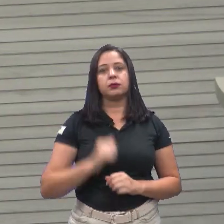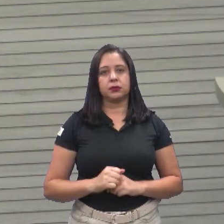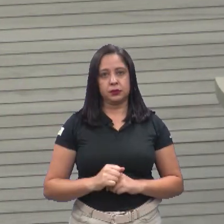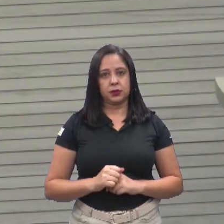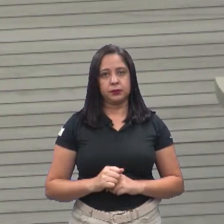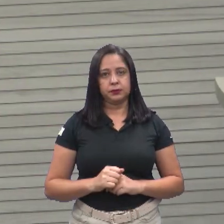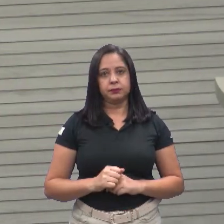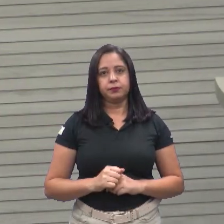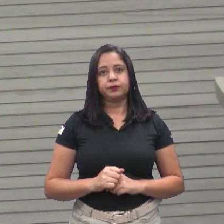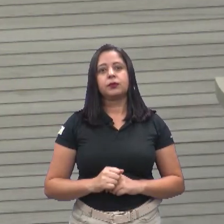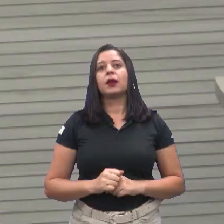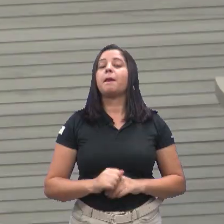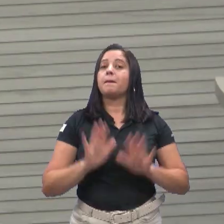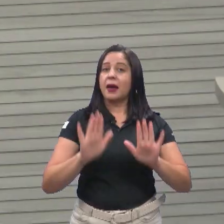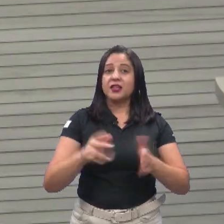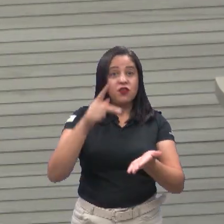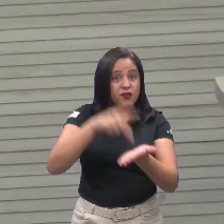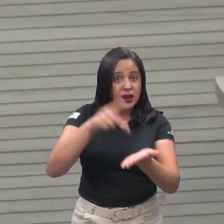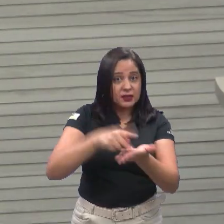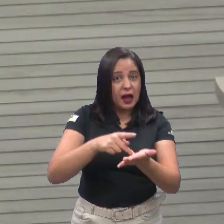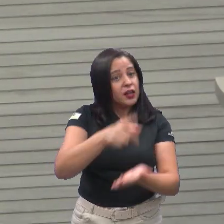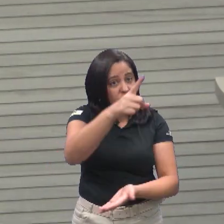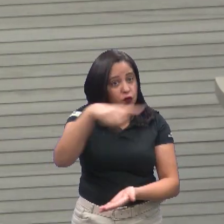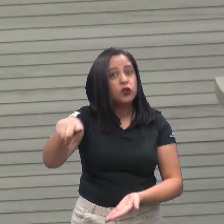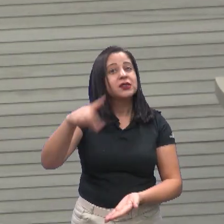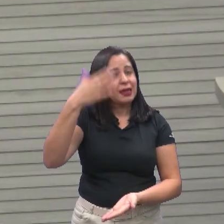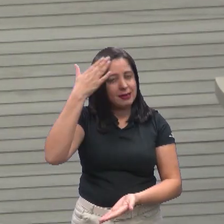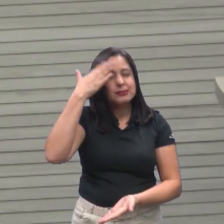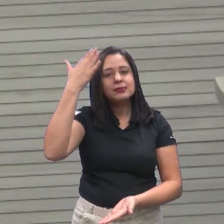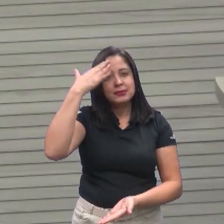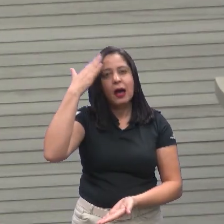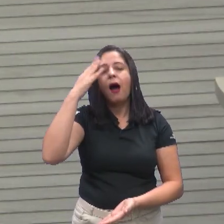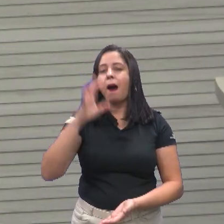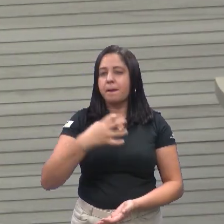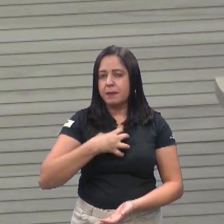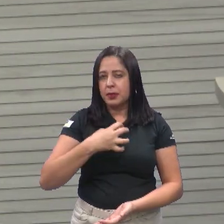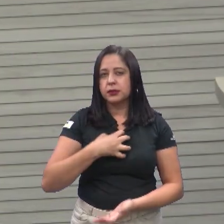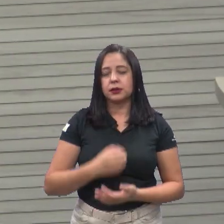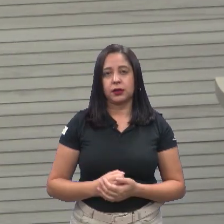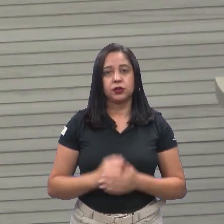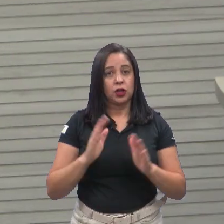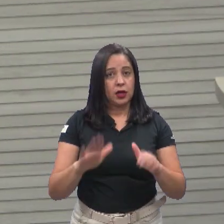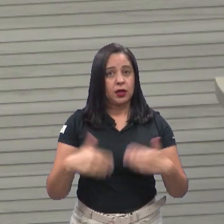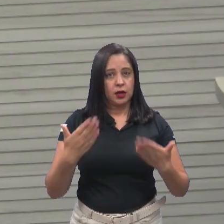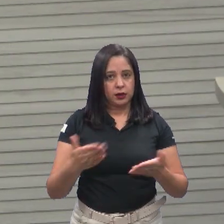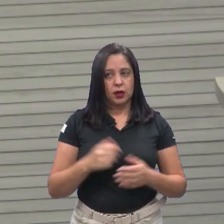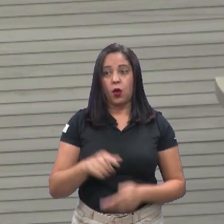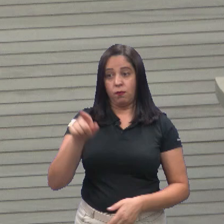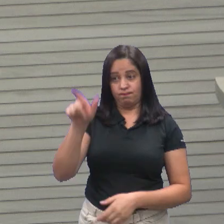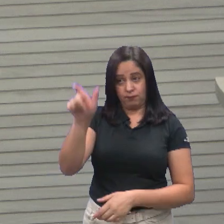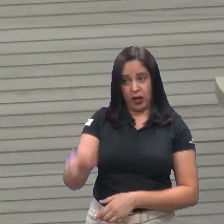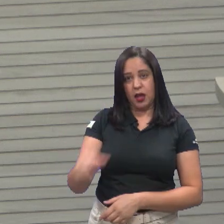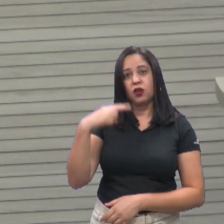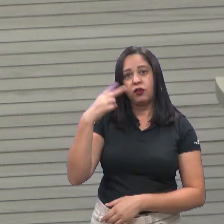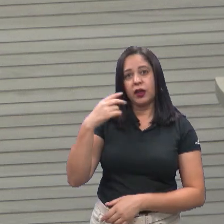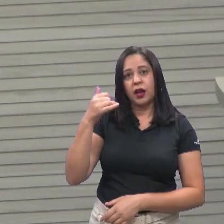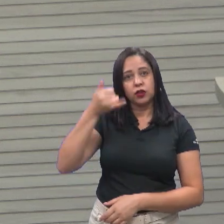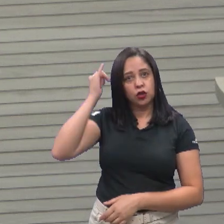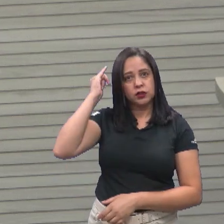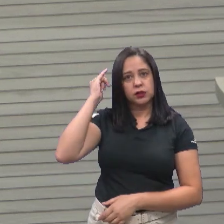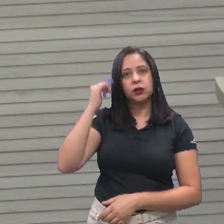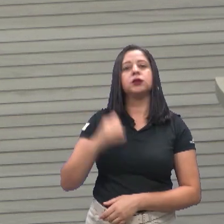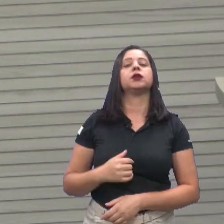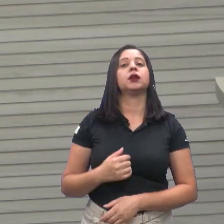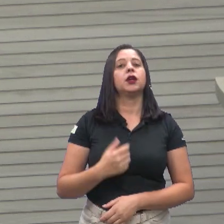gente imagina, mas verdadeiramente são vocês que sentem isso. Então, como o vereador Sidney falou aqui, contem conosco, com a